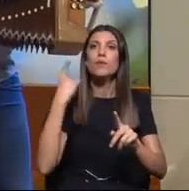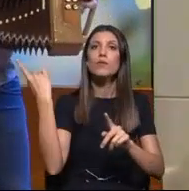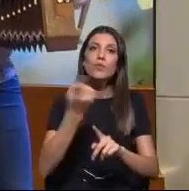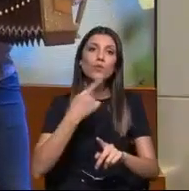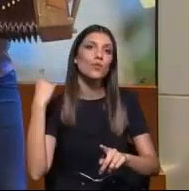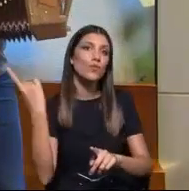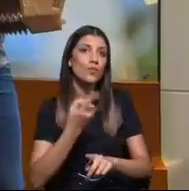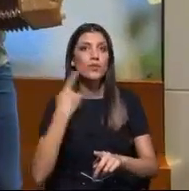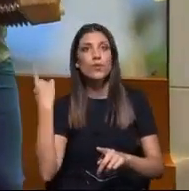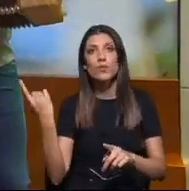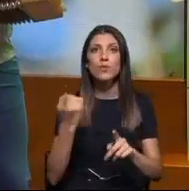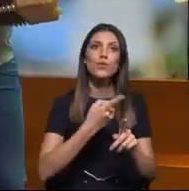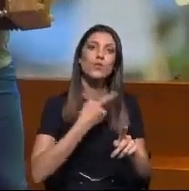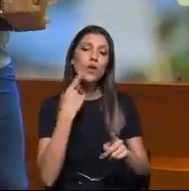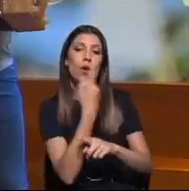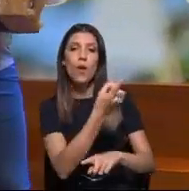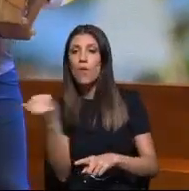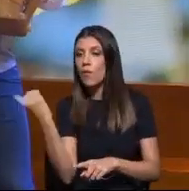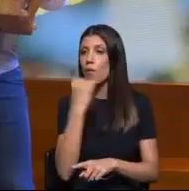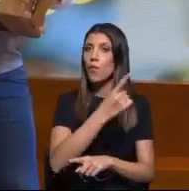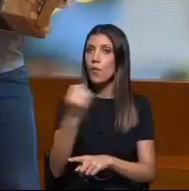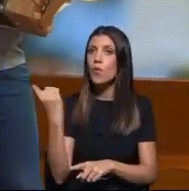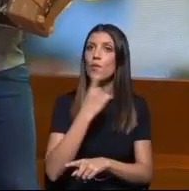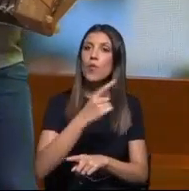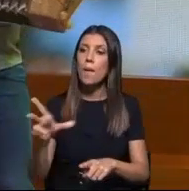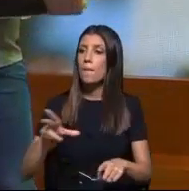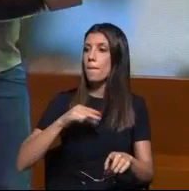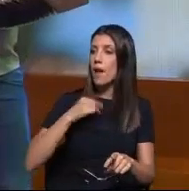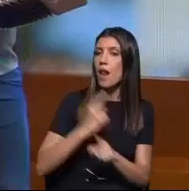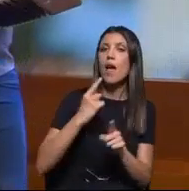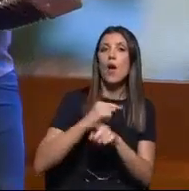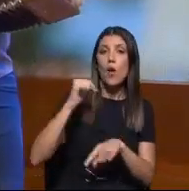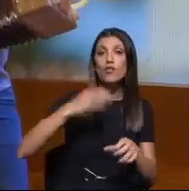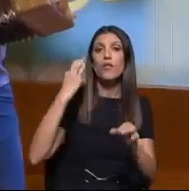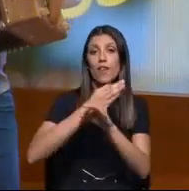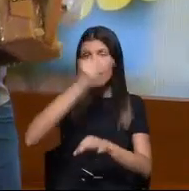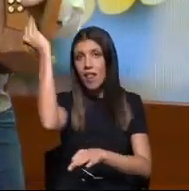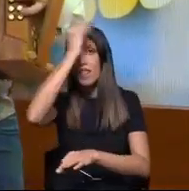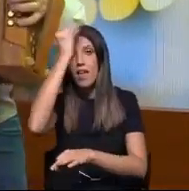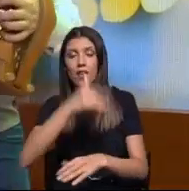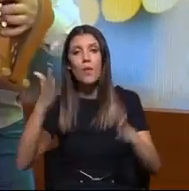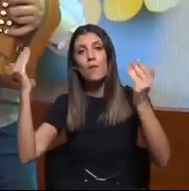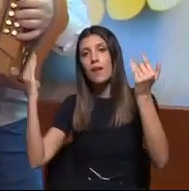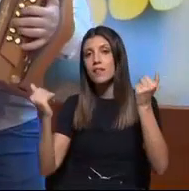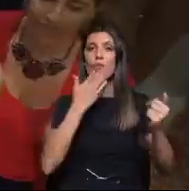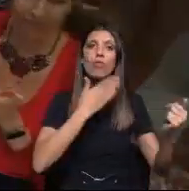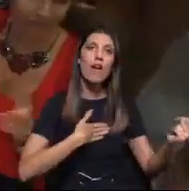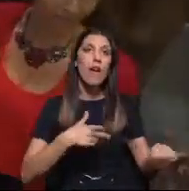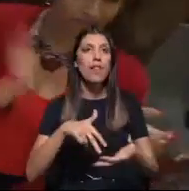meia. Torna a virar sem mudar o par, já festa na aldeia. O manhão é que nos faz